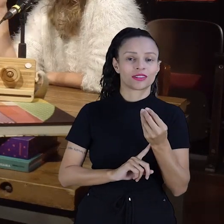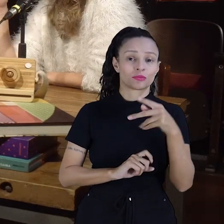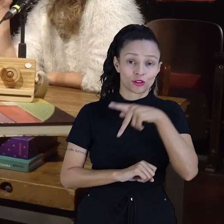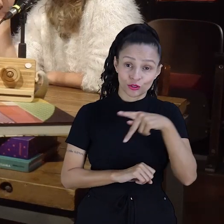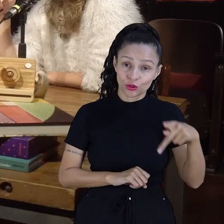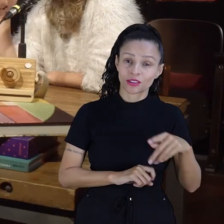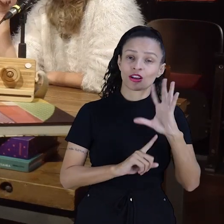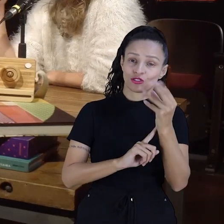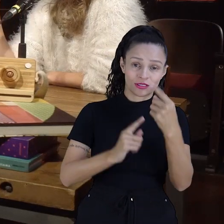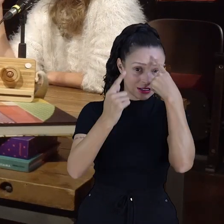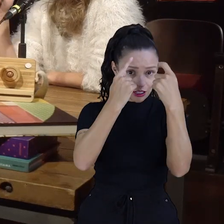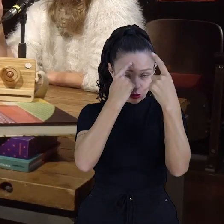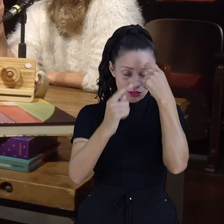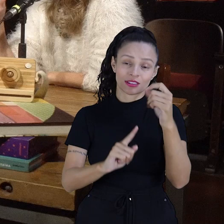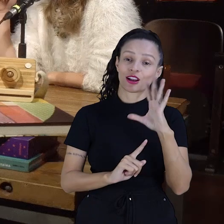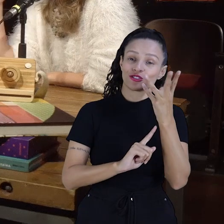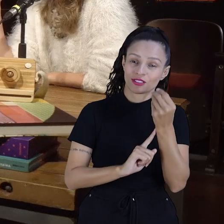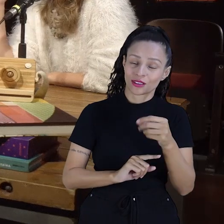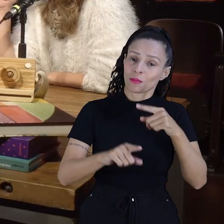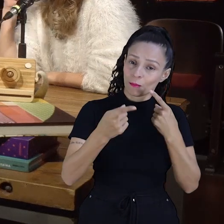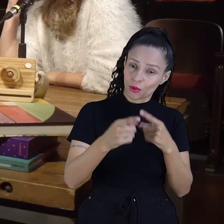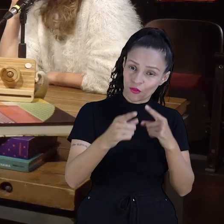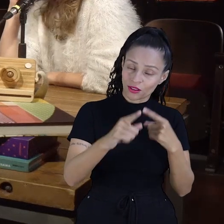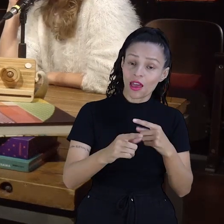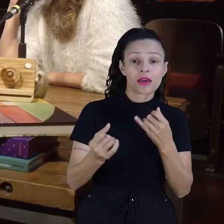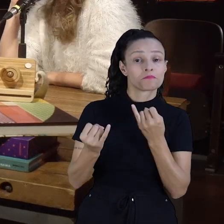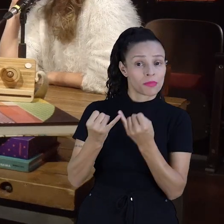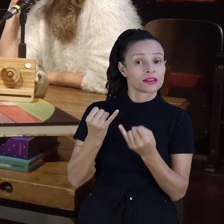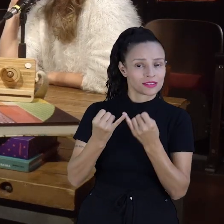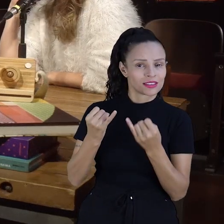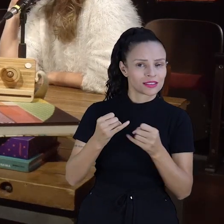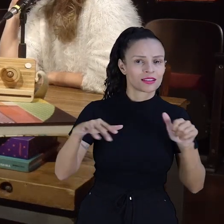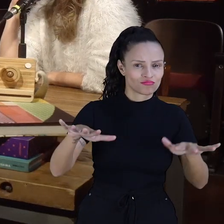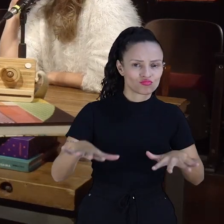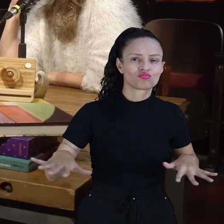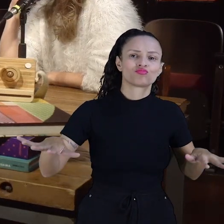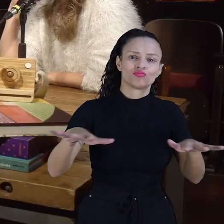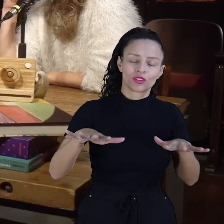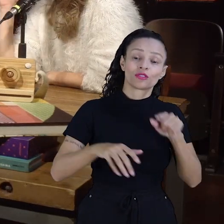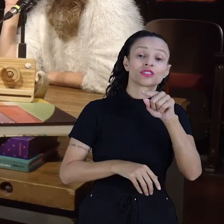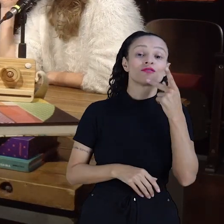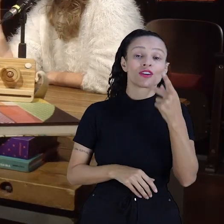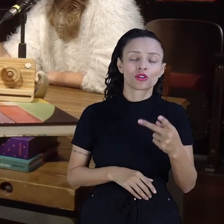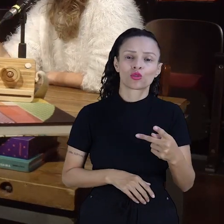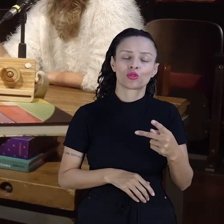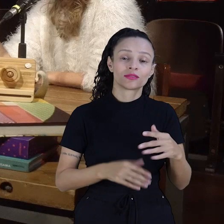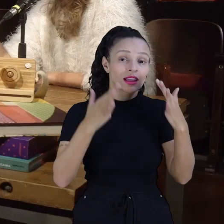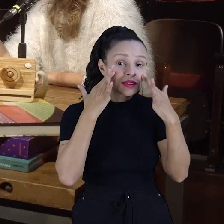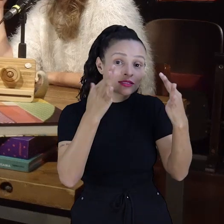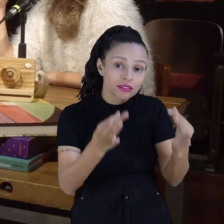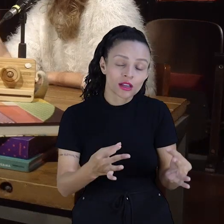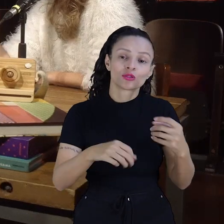artistas docentes, artistas criadores, artistas provocadores, ela é muito parecida num campo e no outro. Isso que você falou da